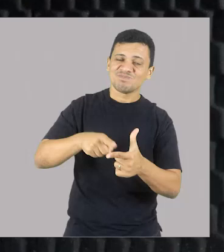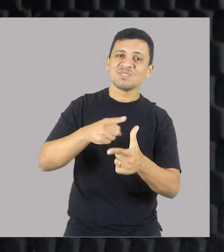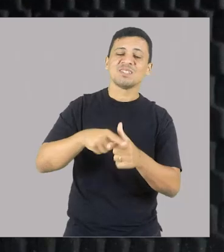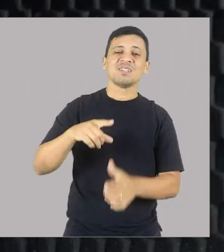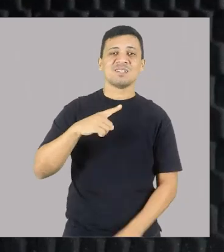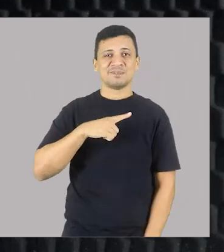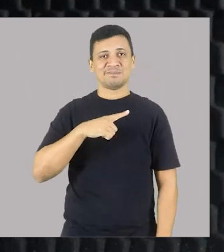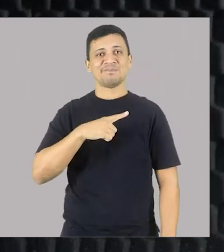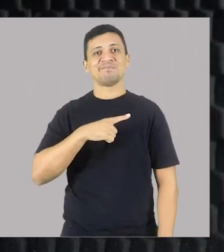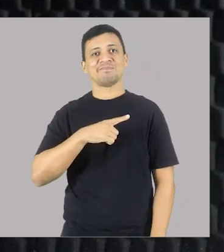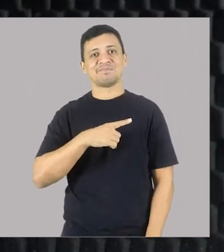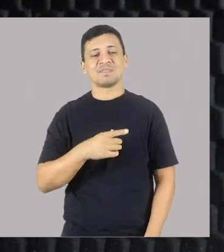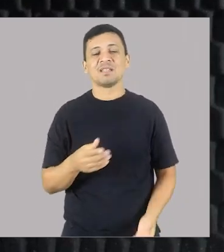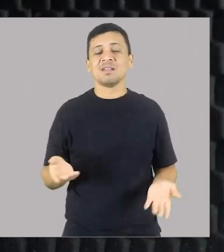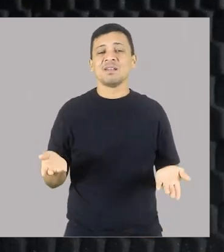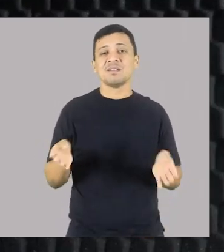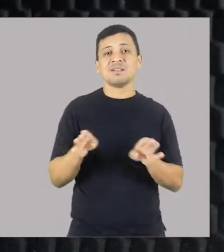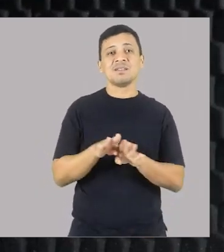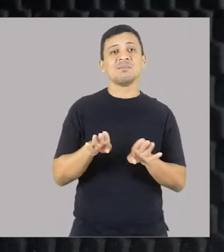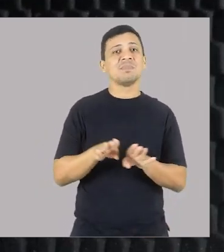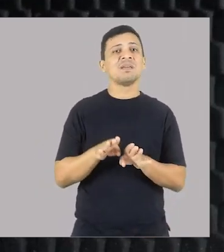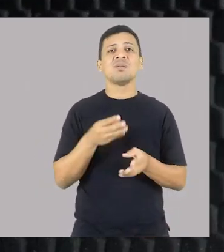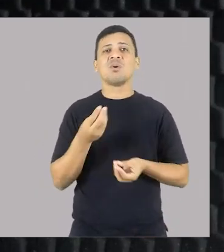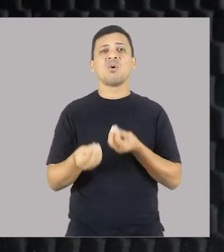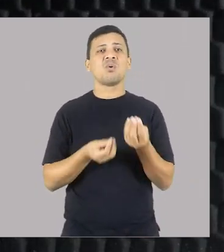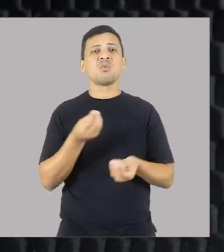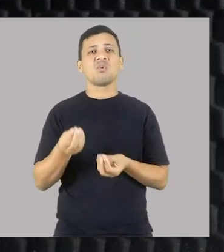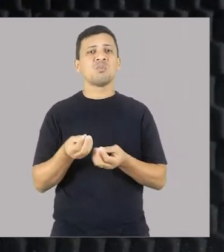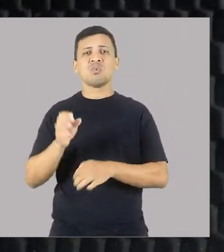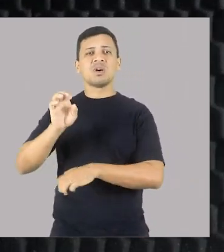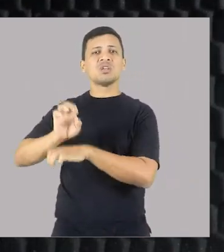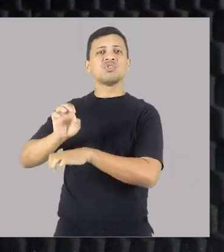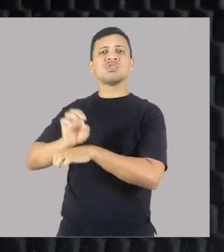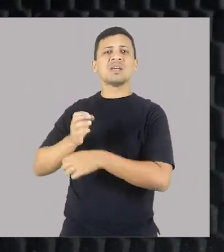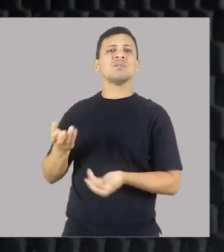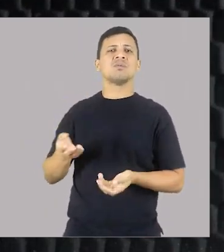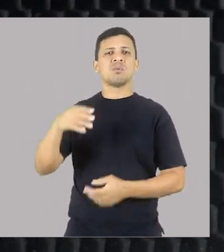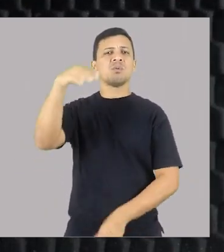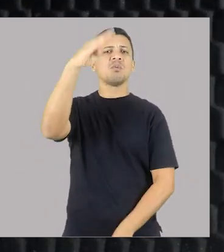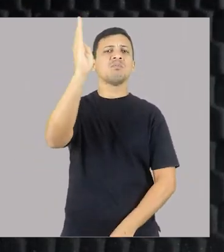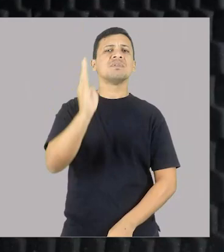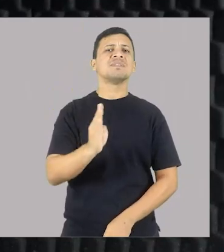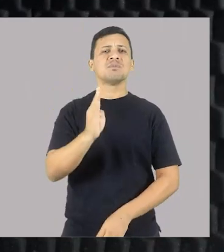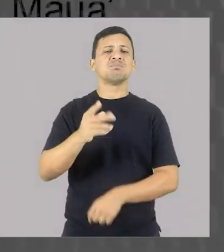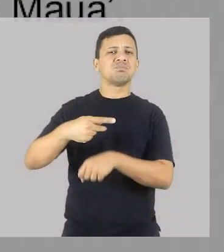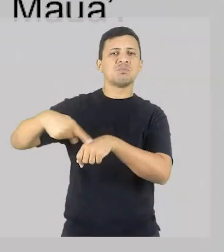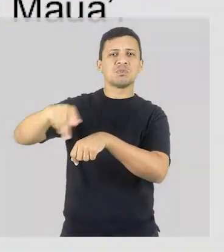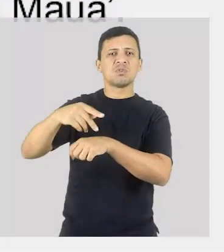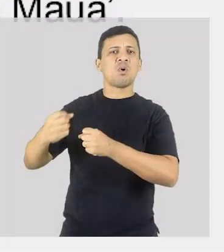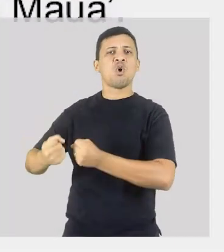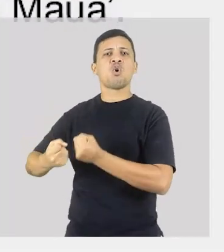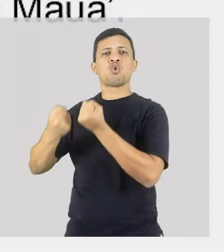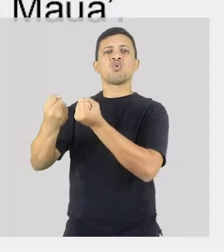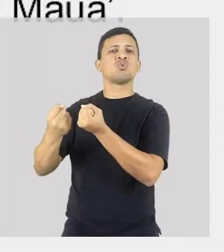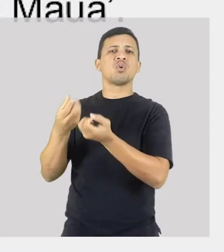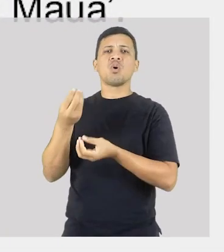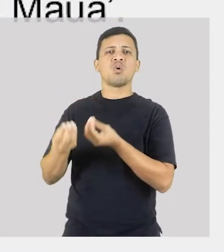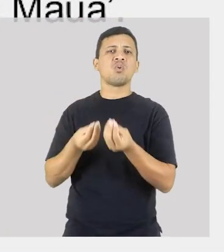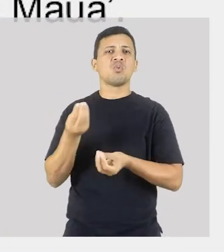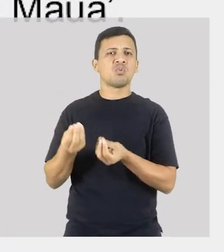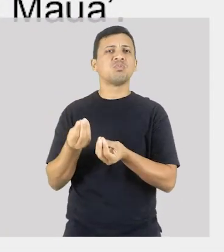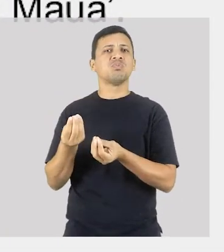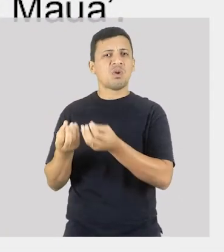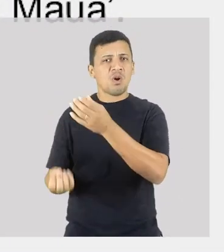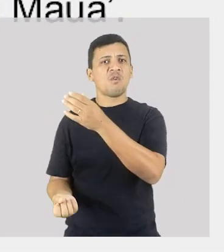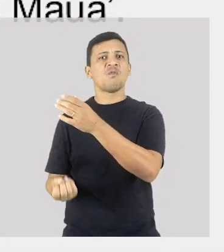período regencial. E esse Estado, ele se consolida, segundo alguns estudiosos, aqui, esse